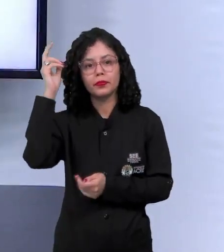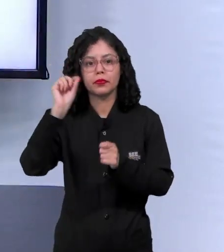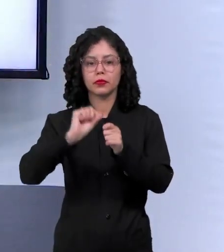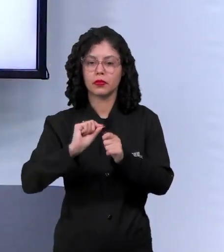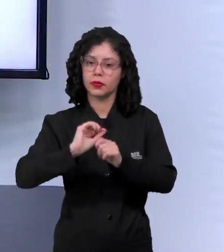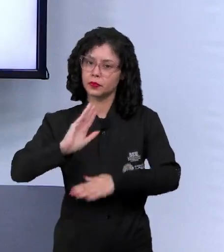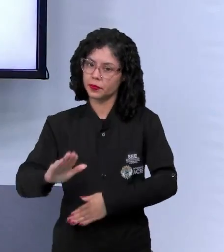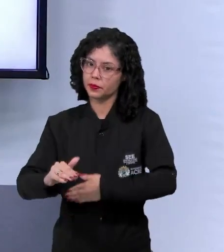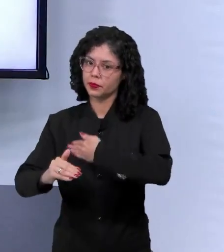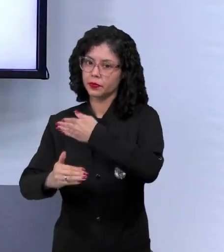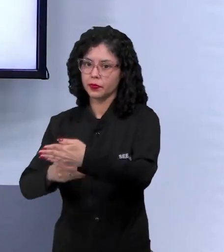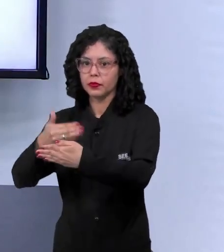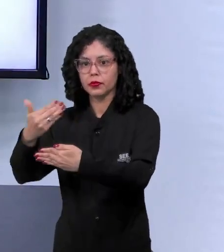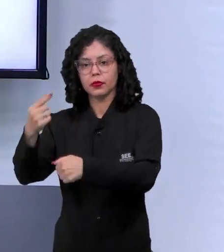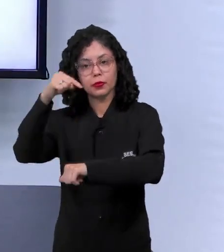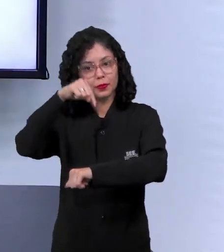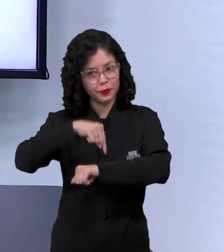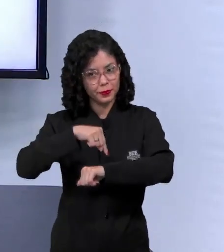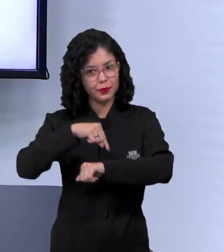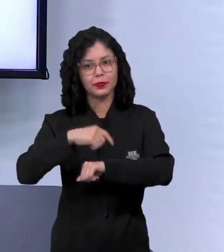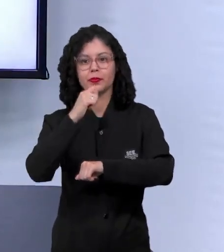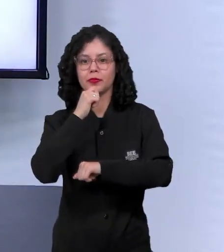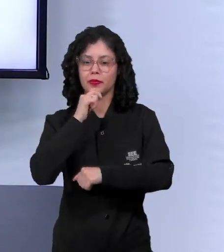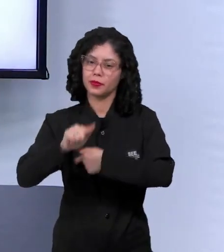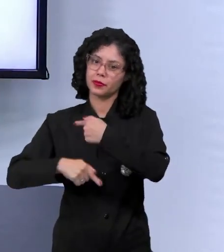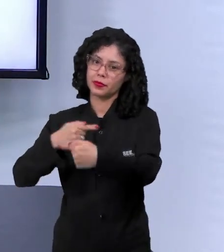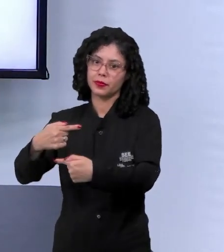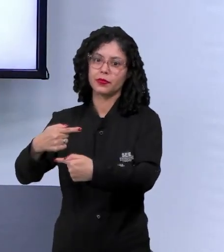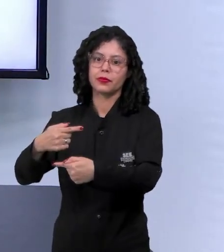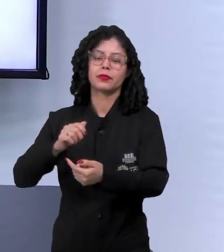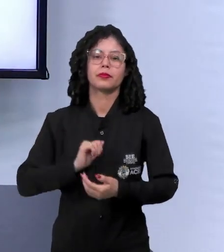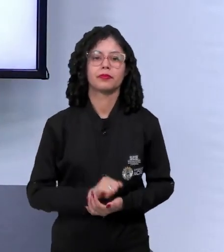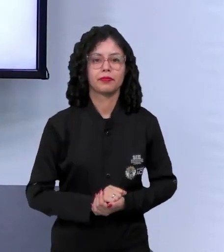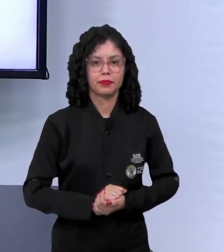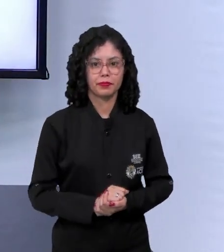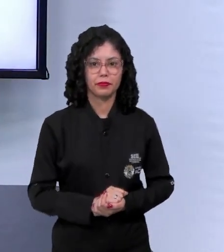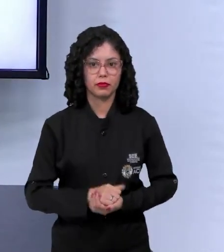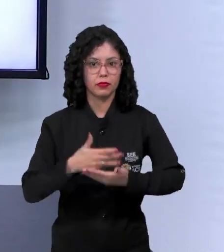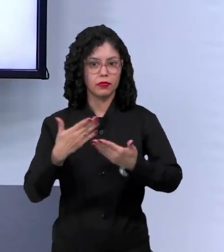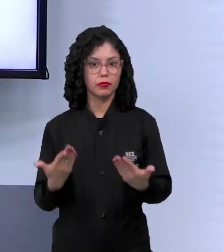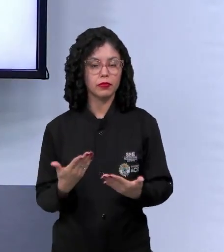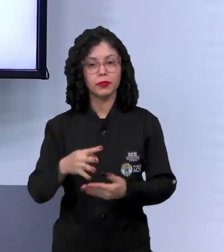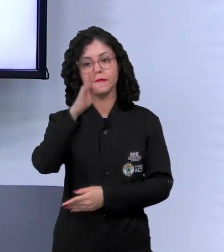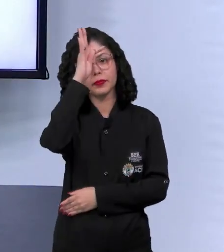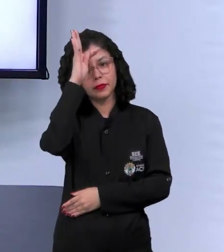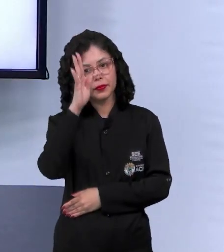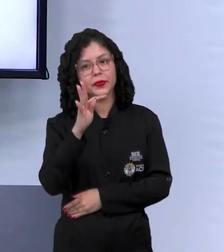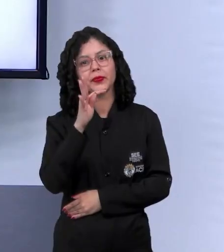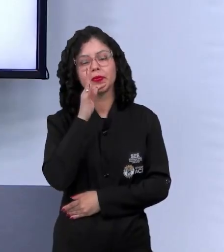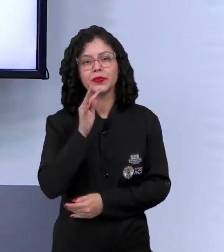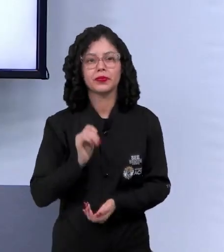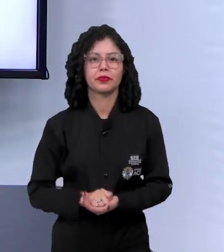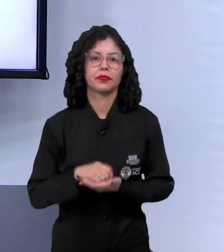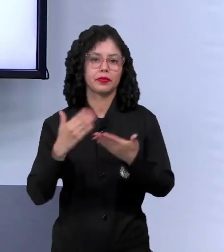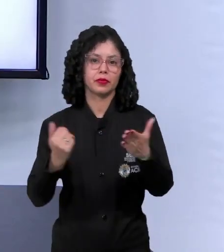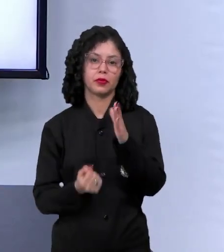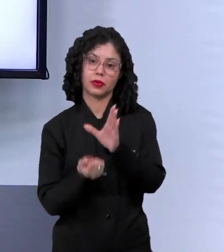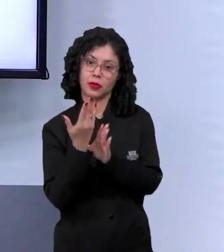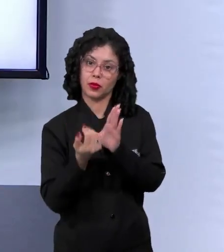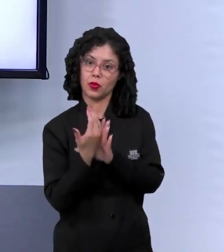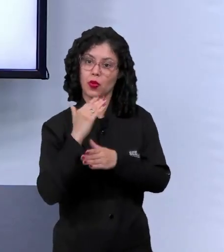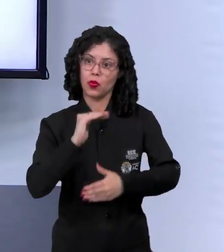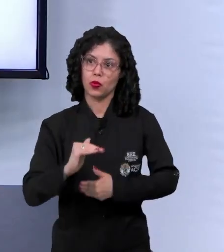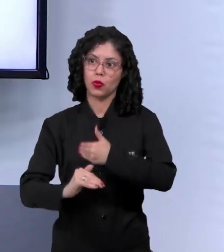passada conforme o tempo, de geração para geração. São tradições que são criadas